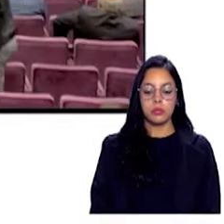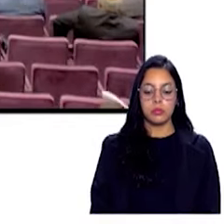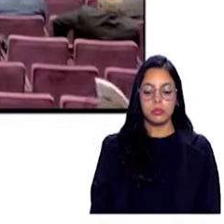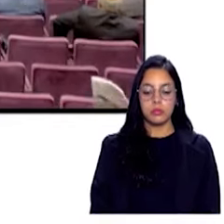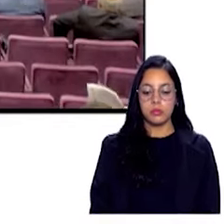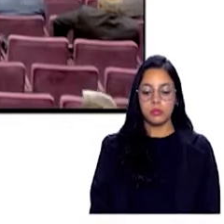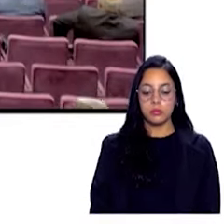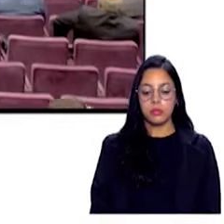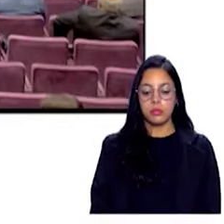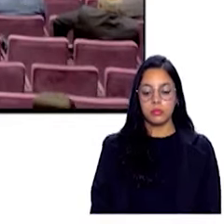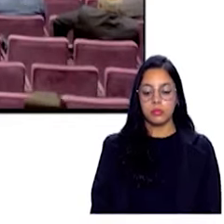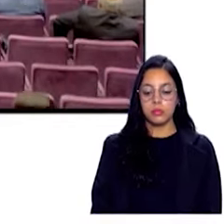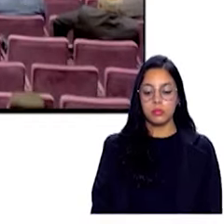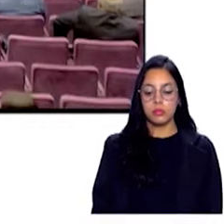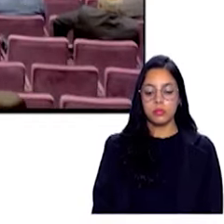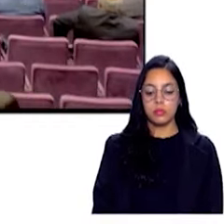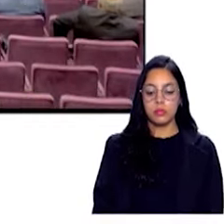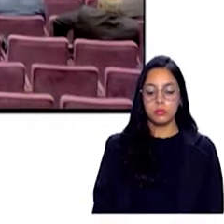SA